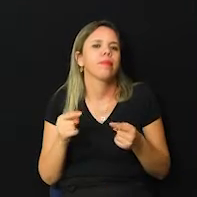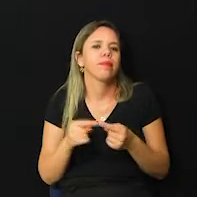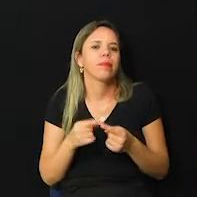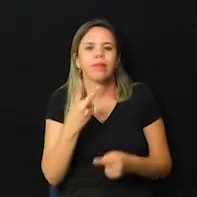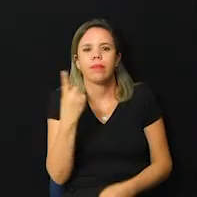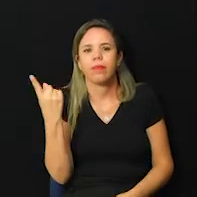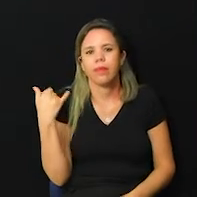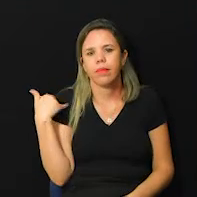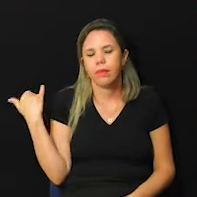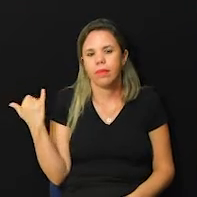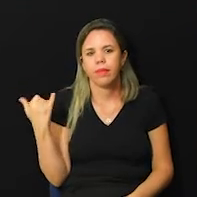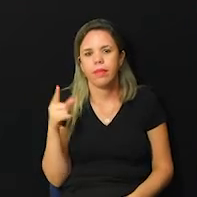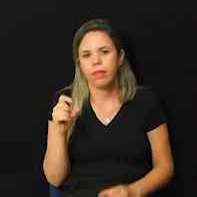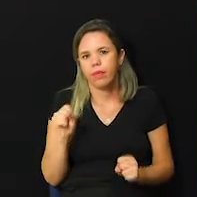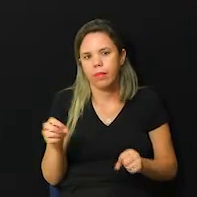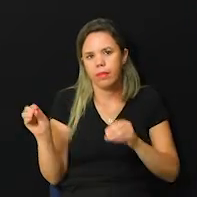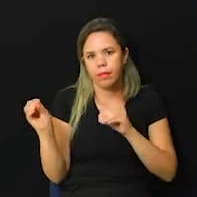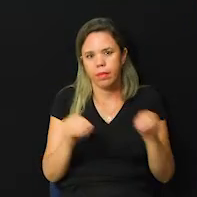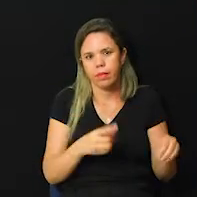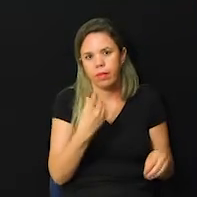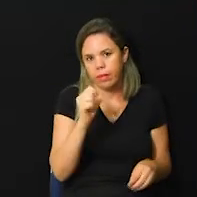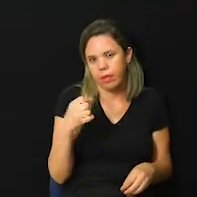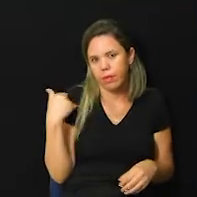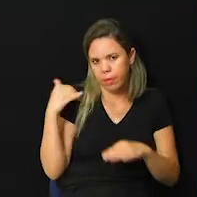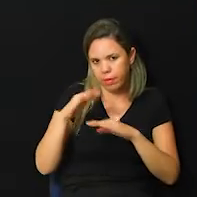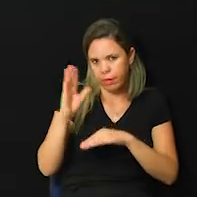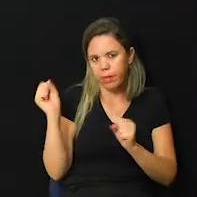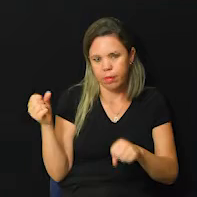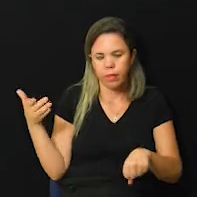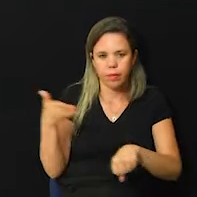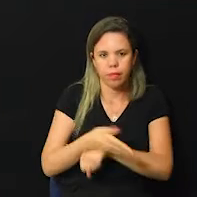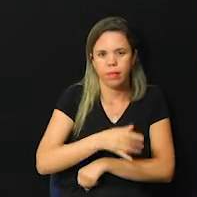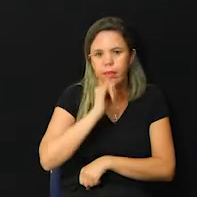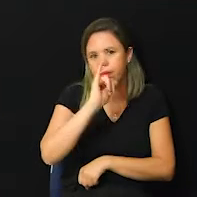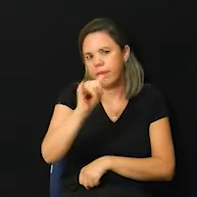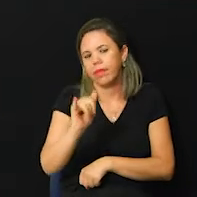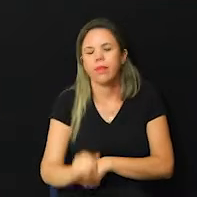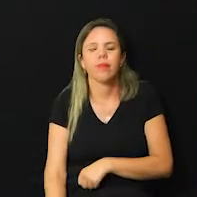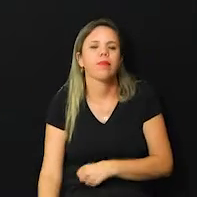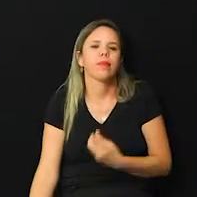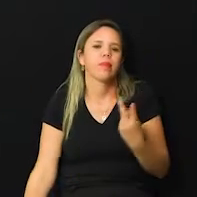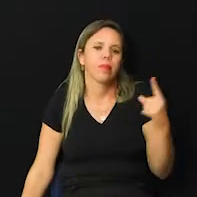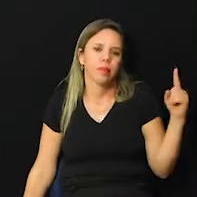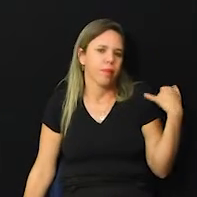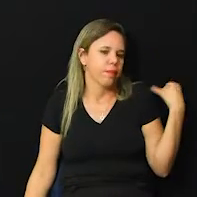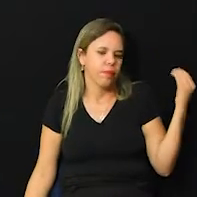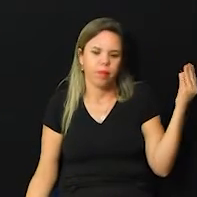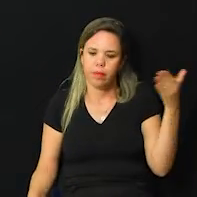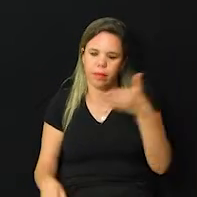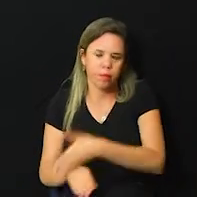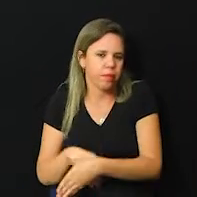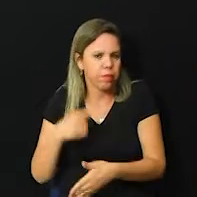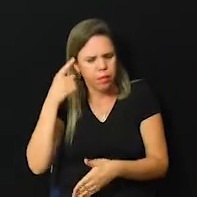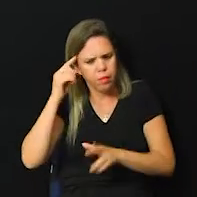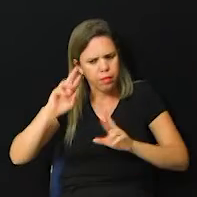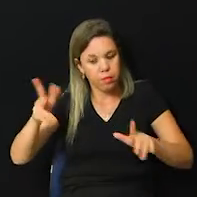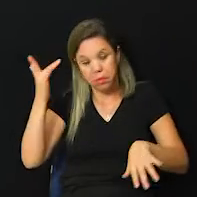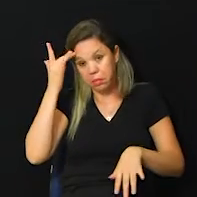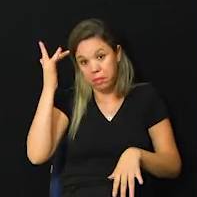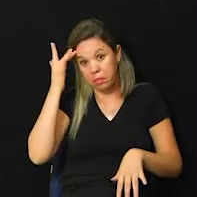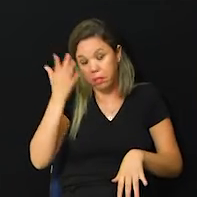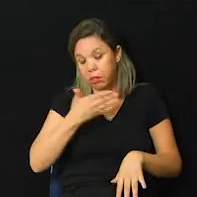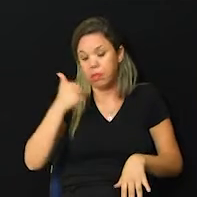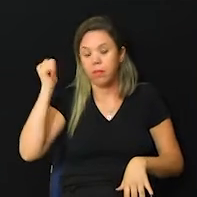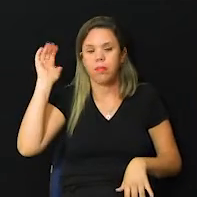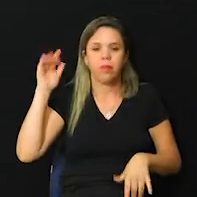com 21 anos é você pode vir a partir dos 18 mas eu falo com 21 anos eu não teria a cabeça que eu tenho